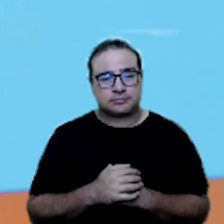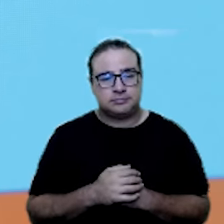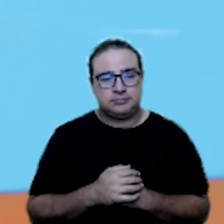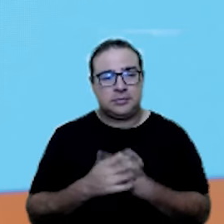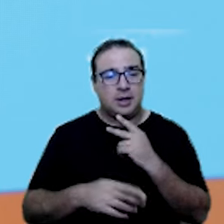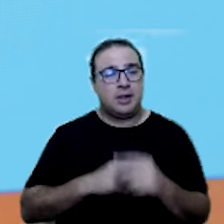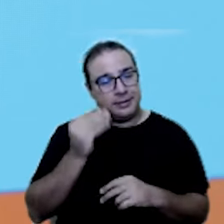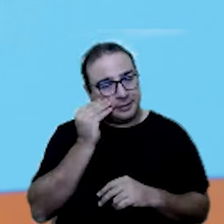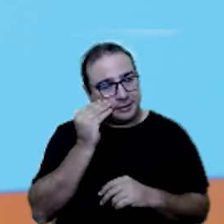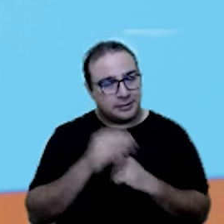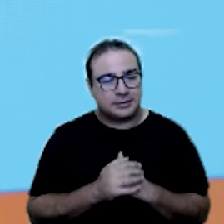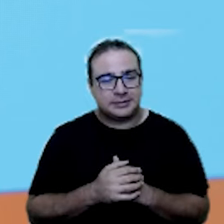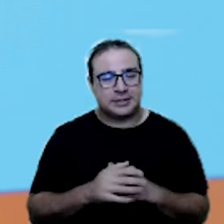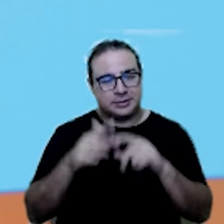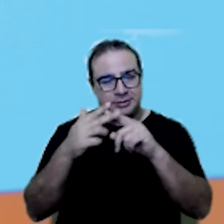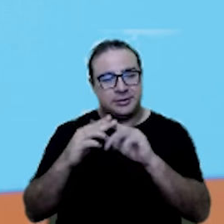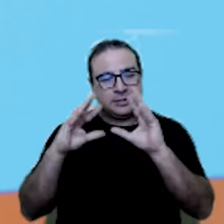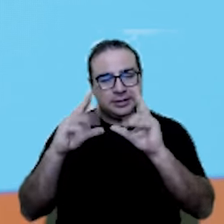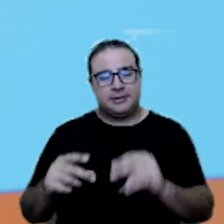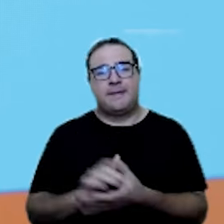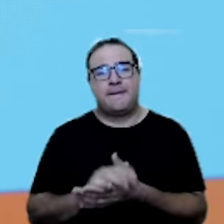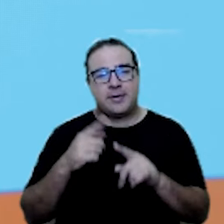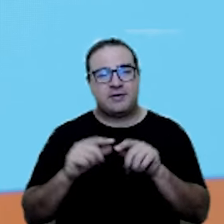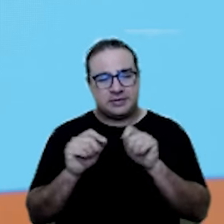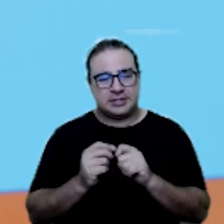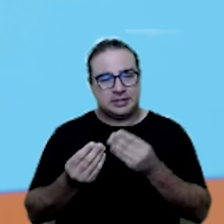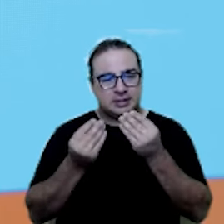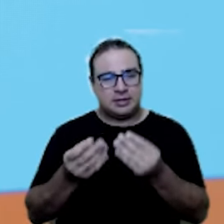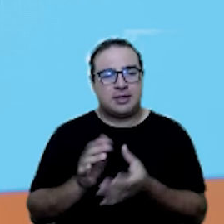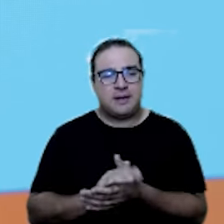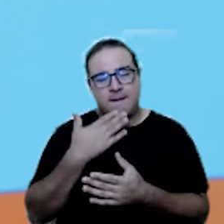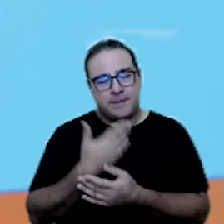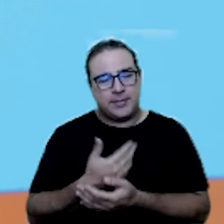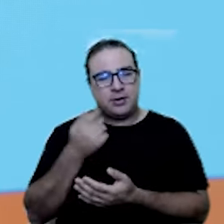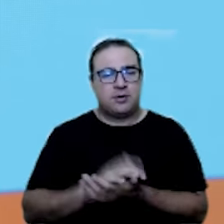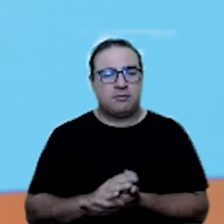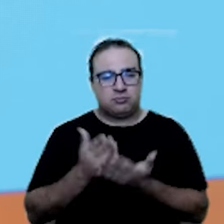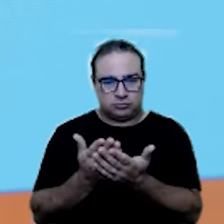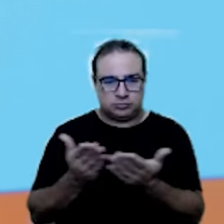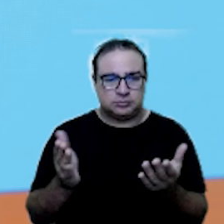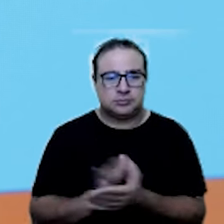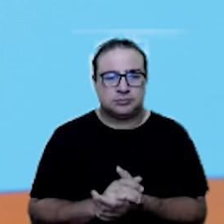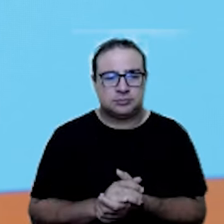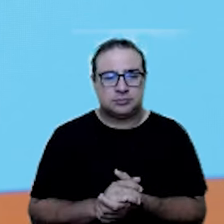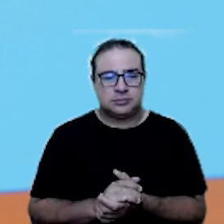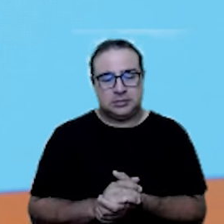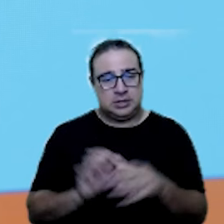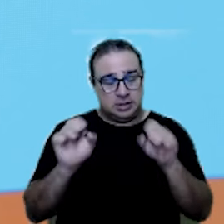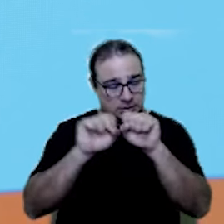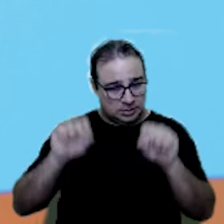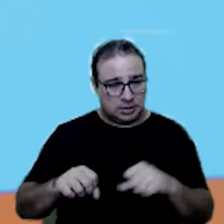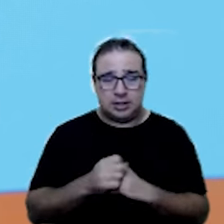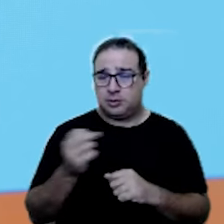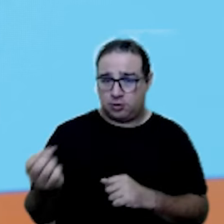assim vamos vamos ter que vamos ajustando tudo aqui para poder fazer uma entrega melhor para vocês eh o